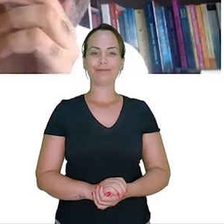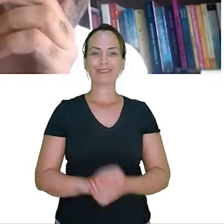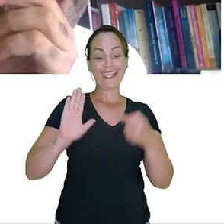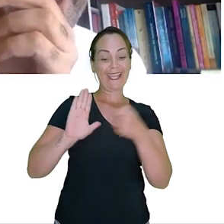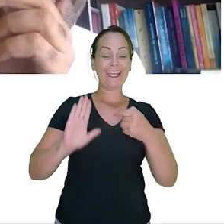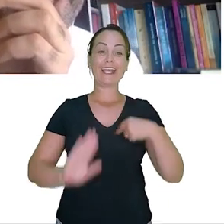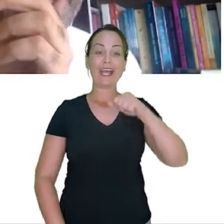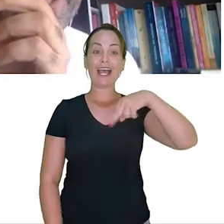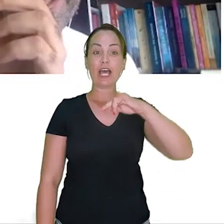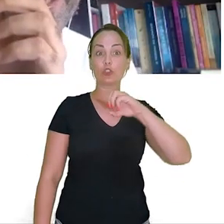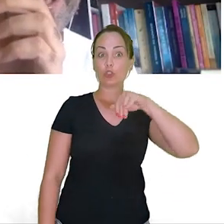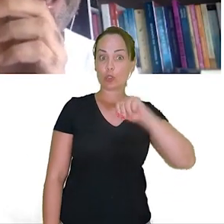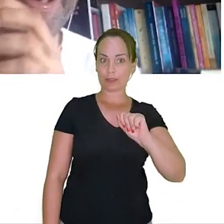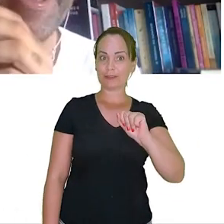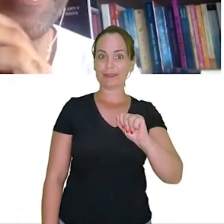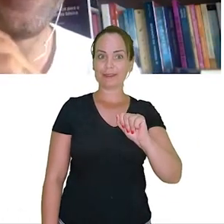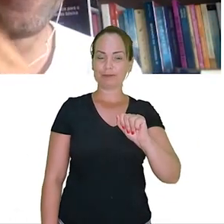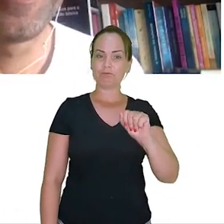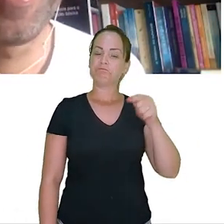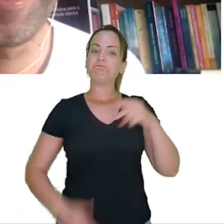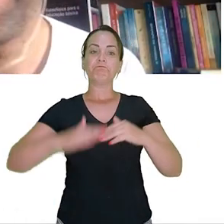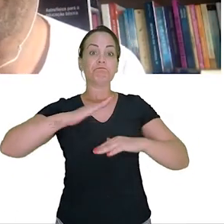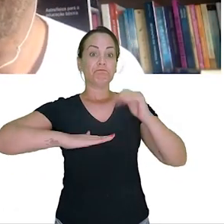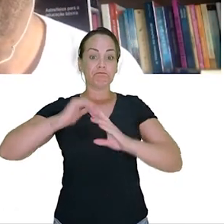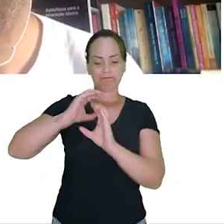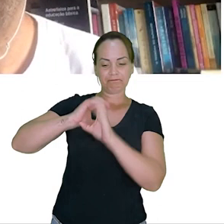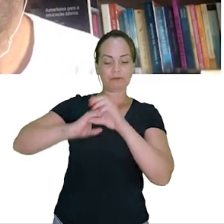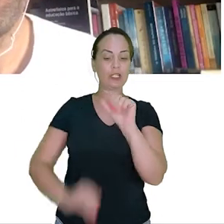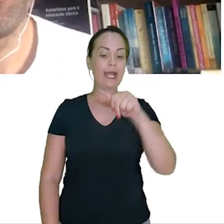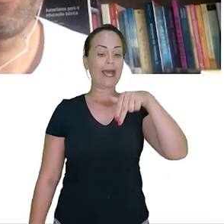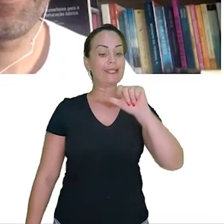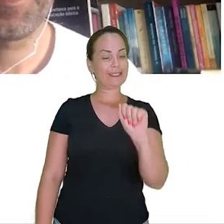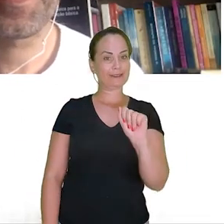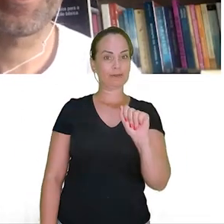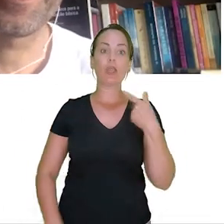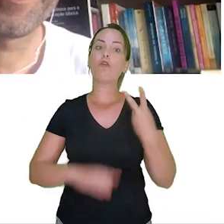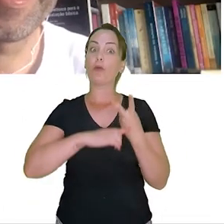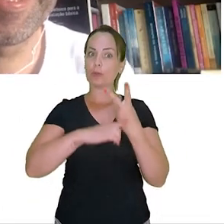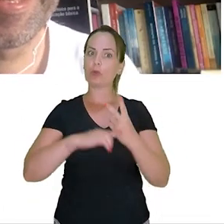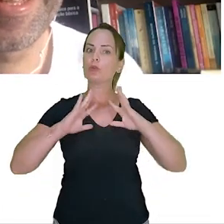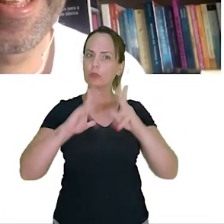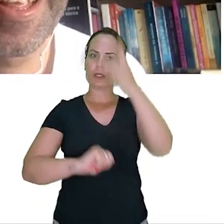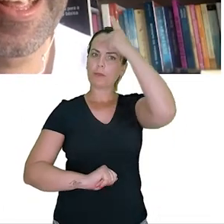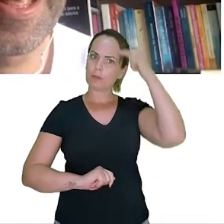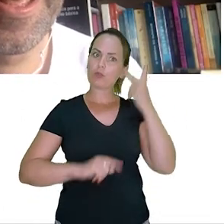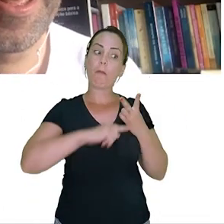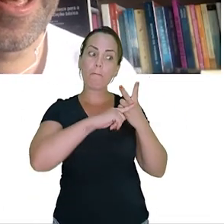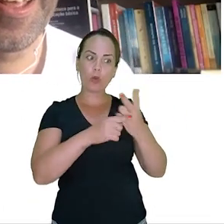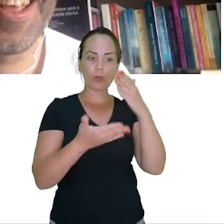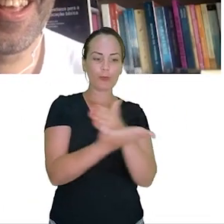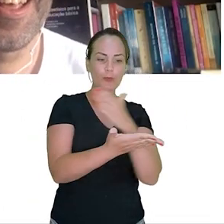grande referência do nosso astrofísico Alan, Antônia, vou procurar, hein? Todo mundo pode procurar, que é legal